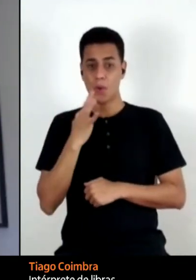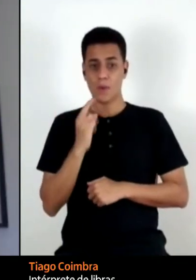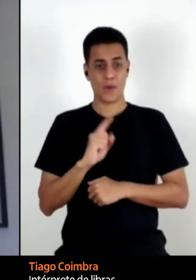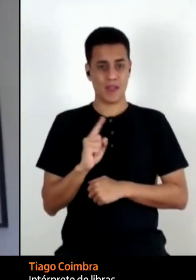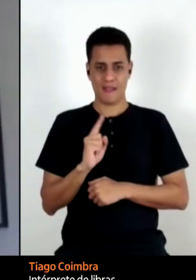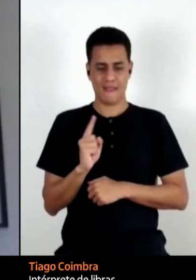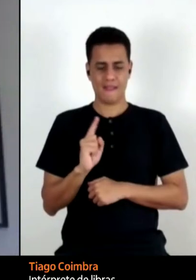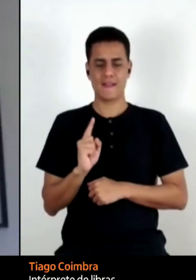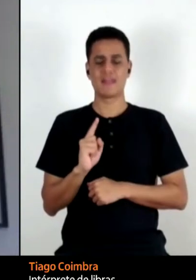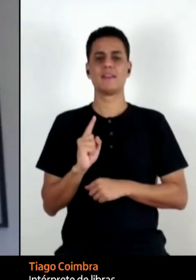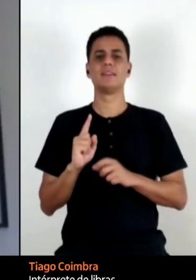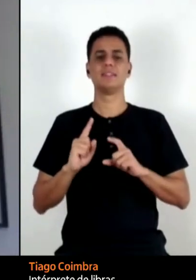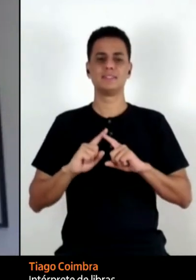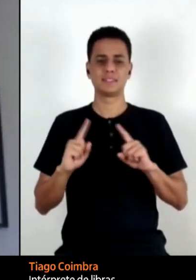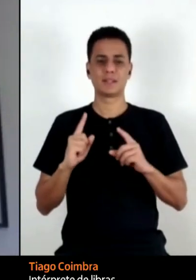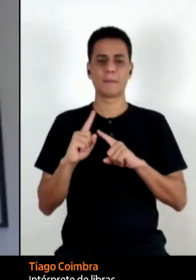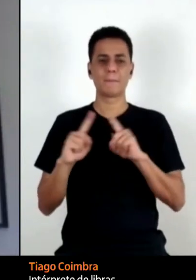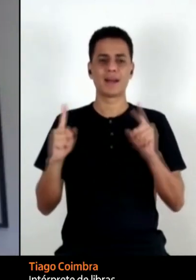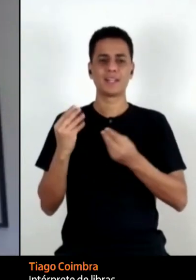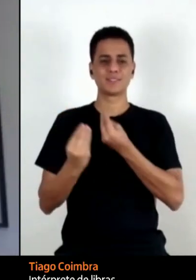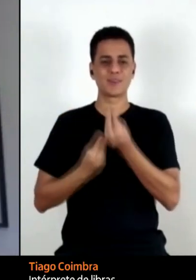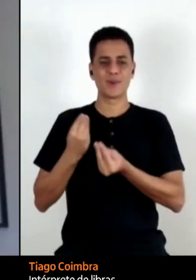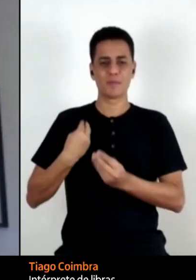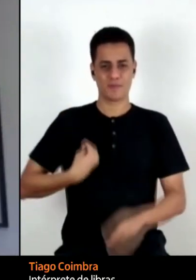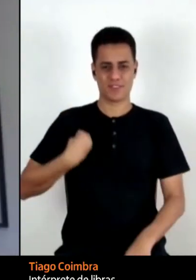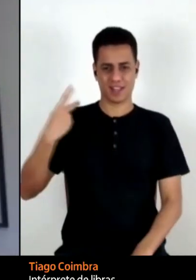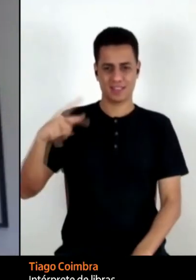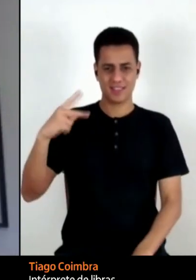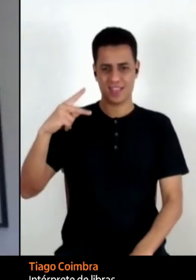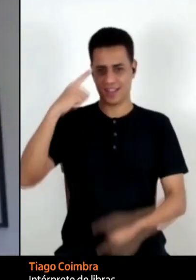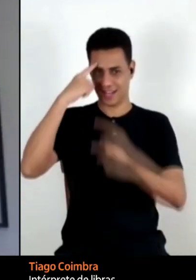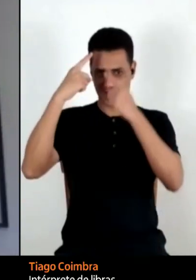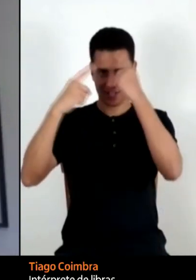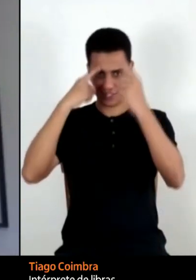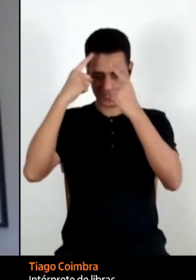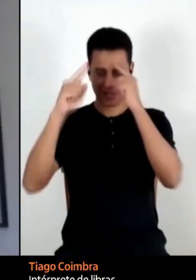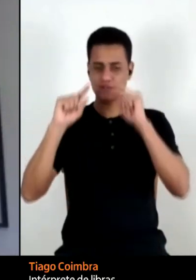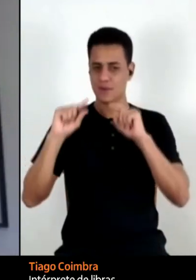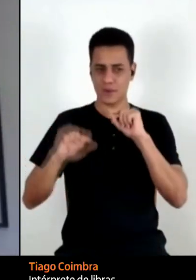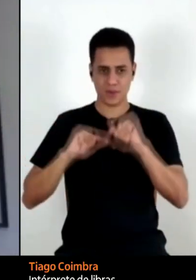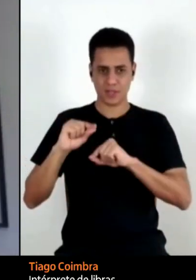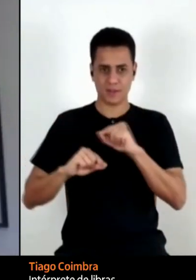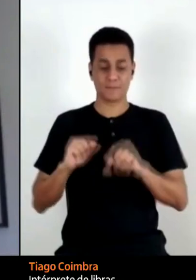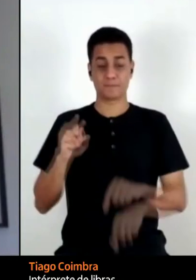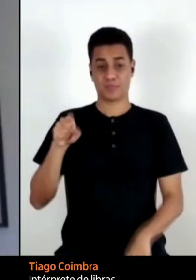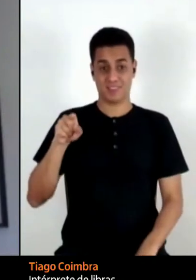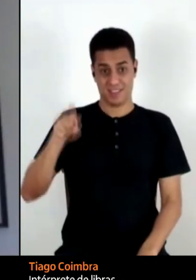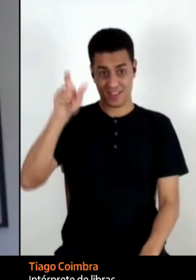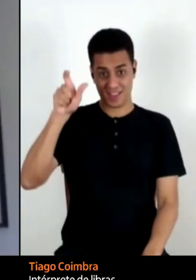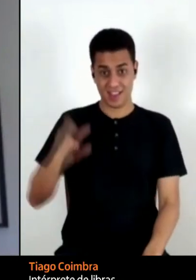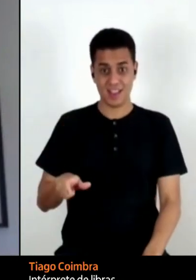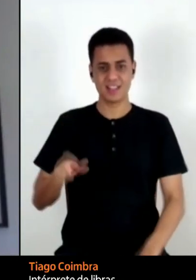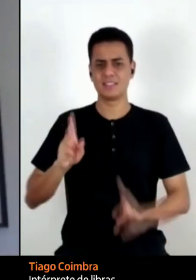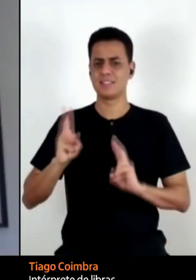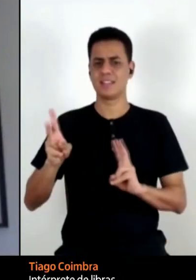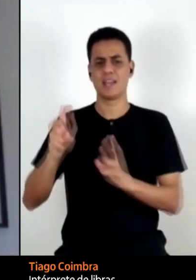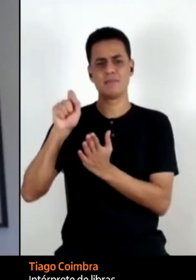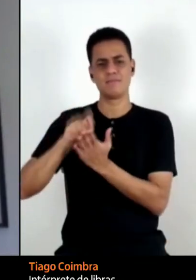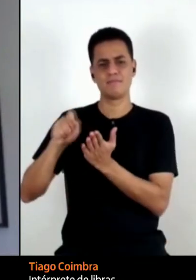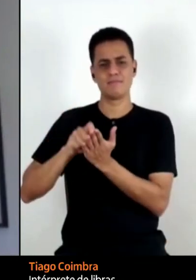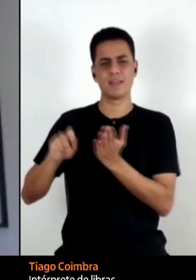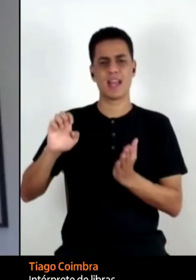da vida criativa intelectual do Adriano é que ele é um grande ensaísta